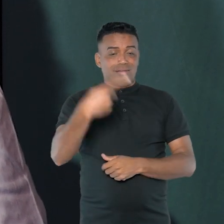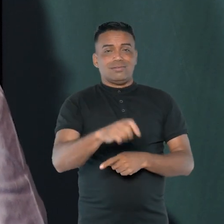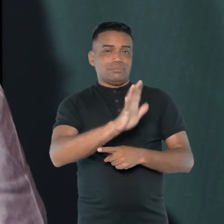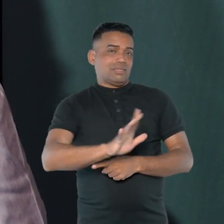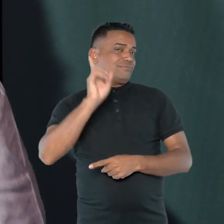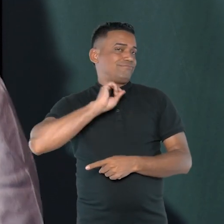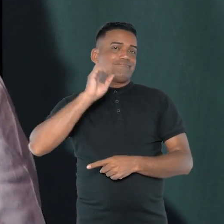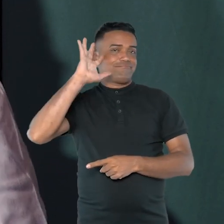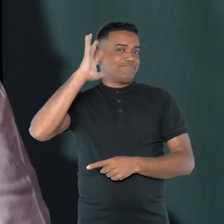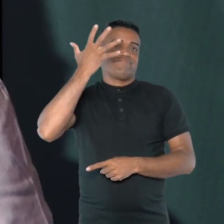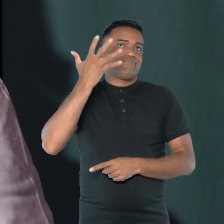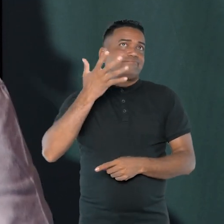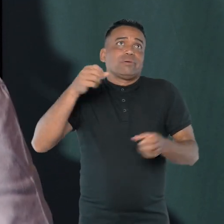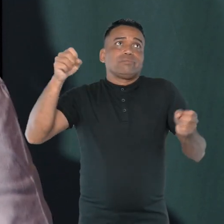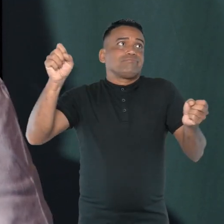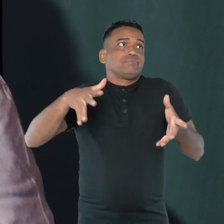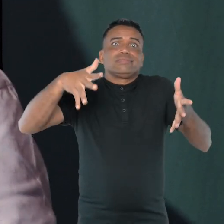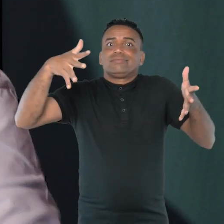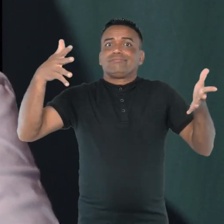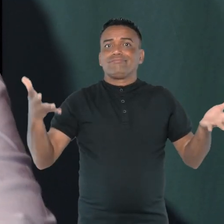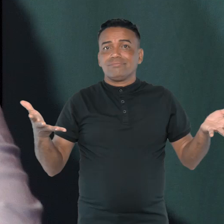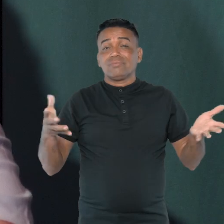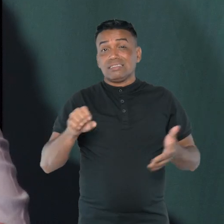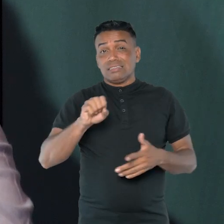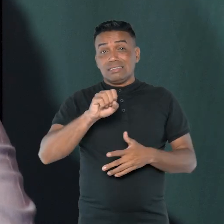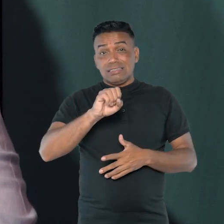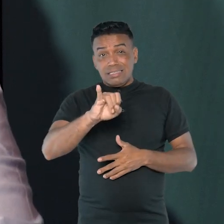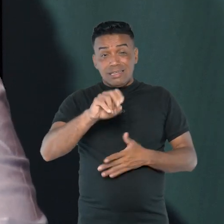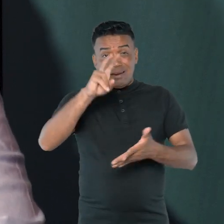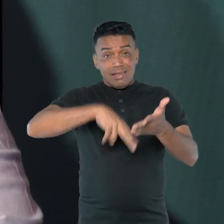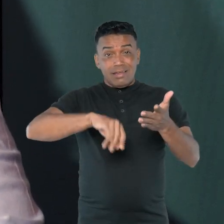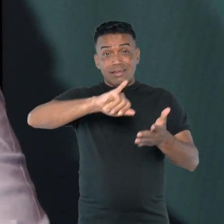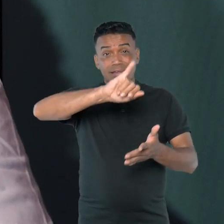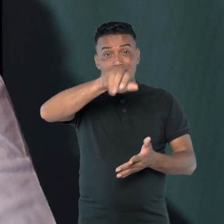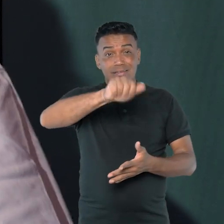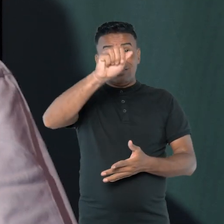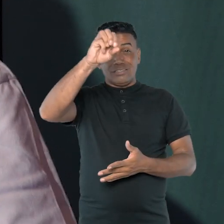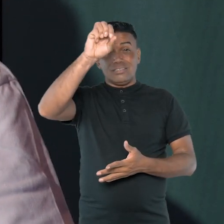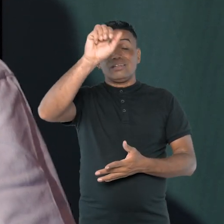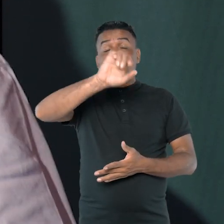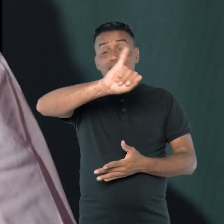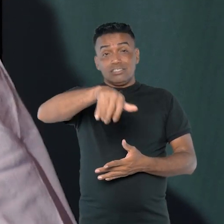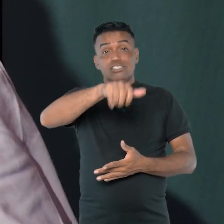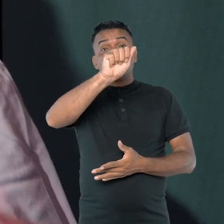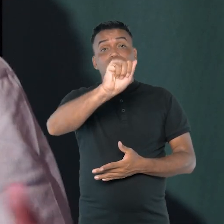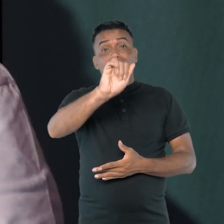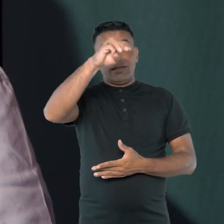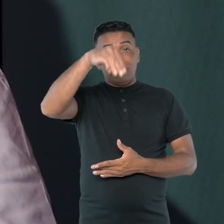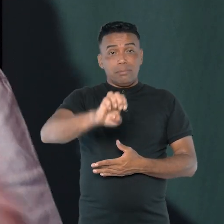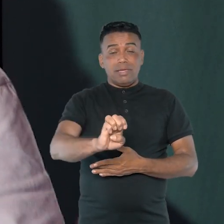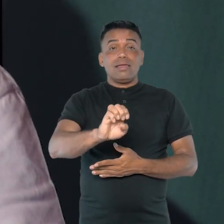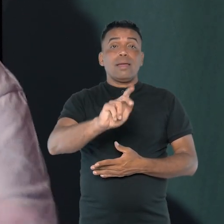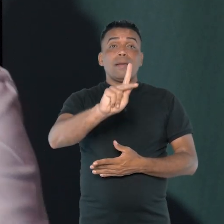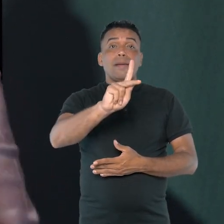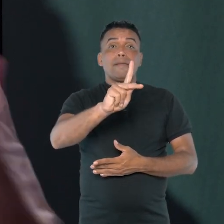isso. É um mistério, porque se você lê Jaime Prado Gouveia, você fala, meu Deus, esse cara tem que